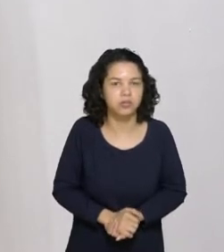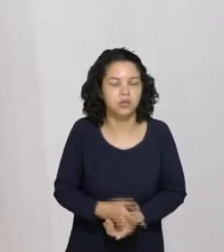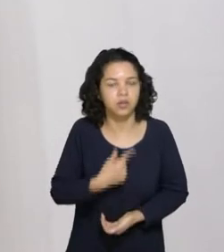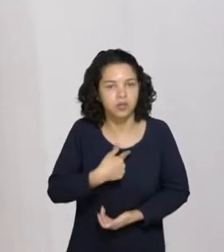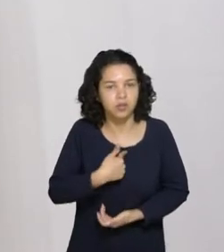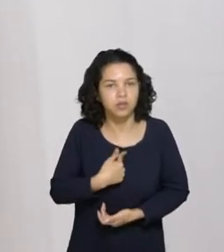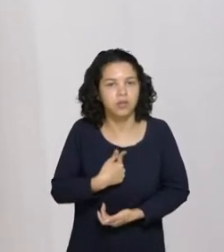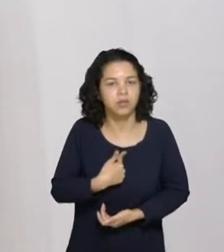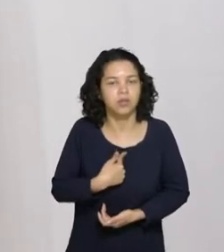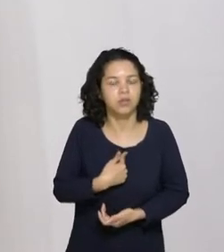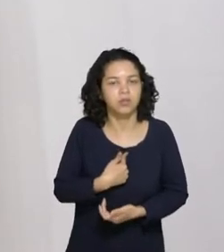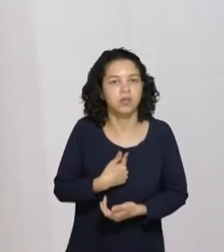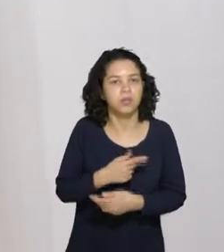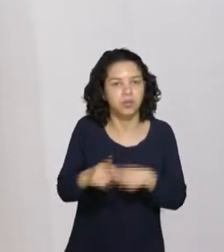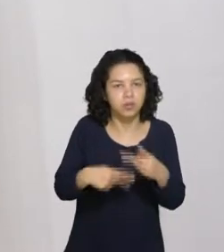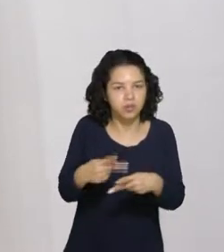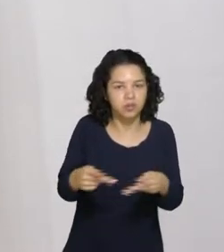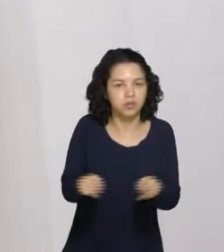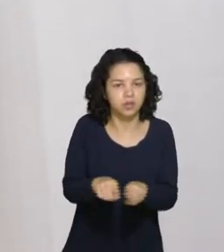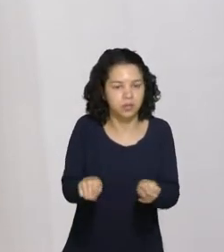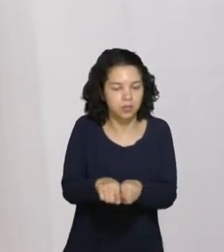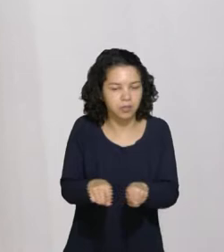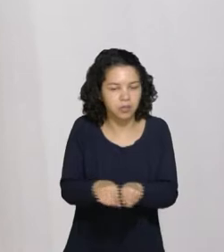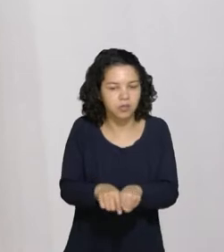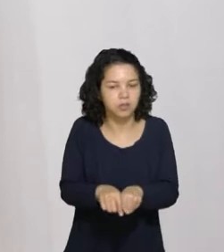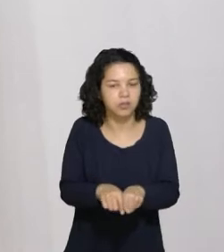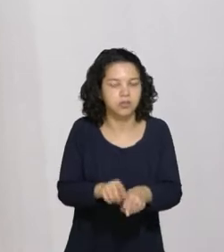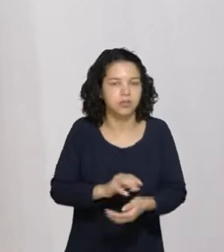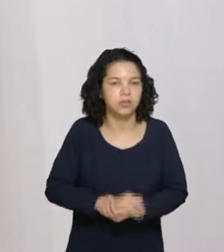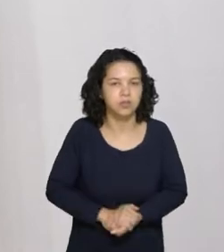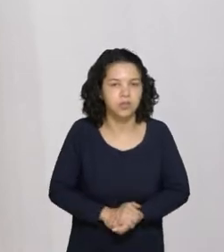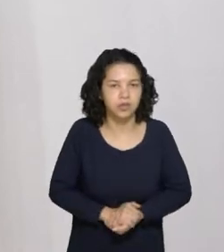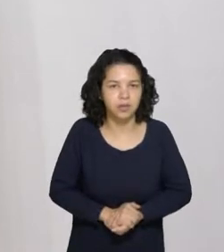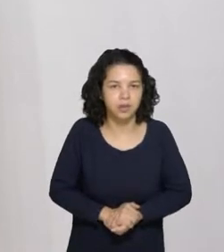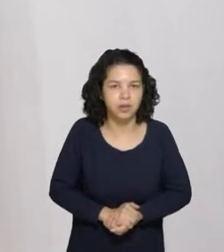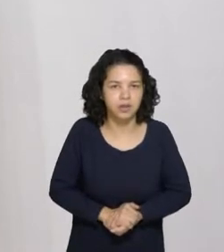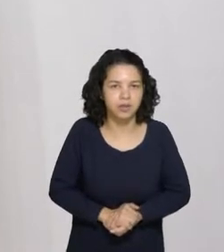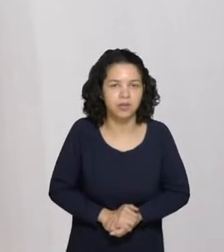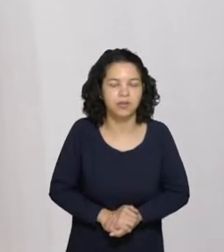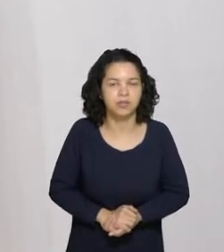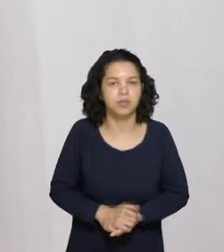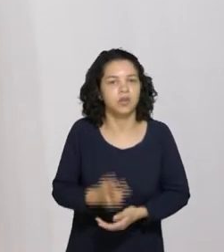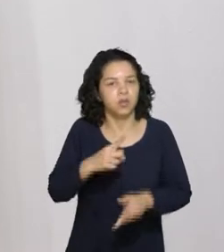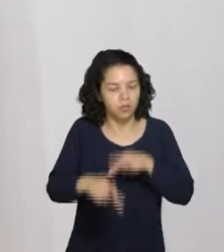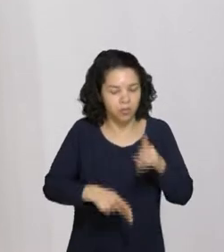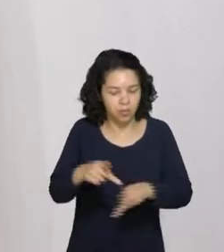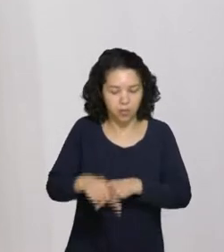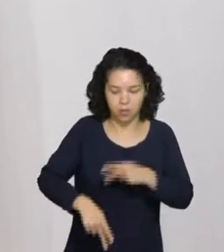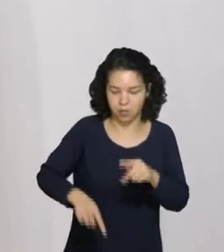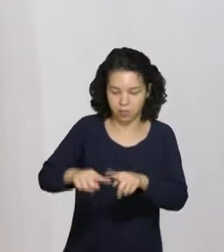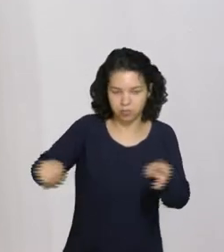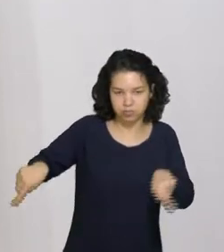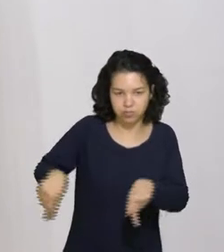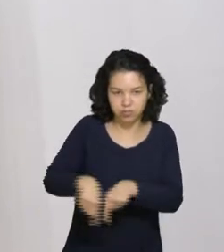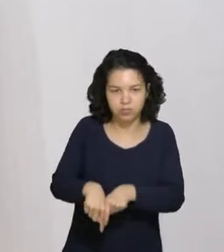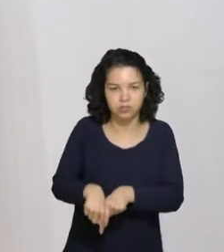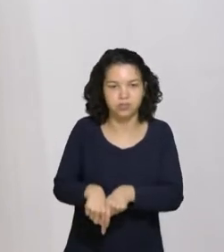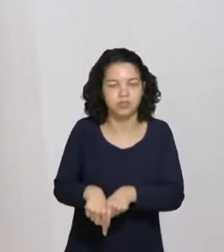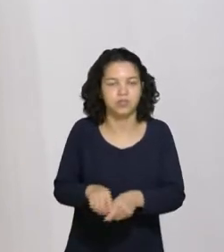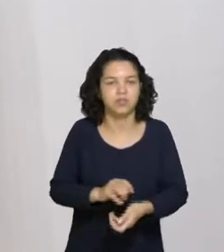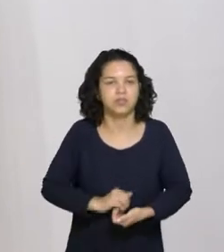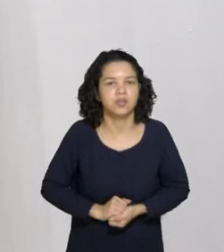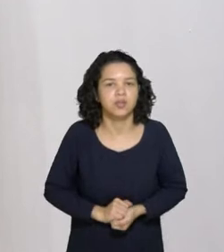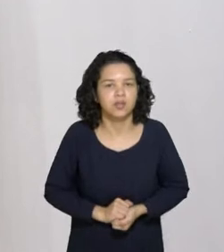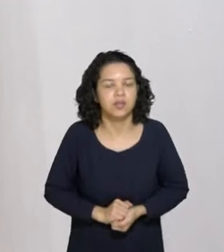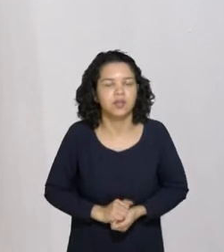talvez não esteja presente aqui na tribuna. De toda forma, estendo meus agradecimentos a todos, desde o meu gabinete e a todos que compõem essa